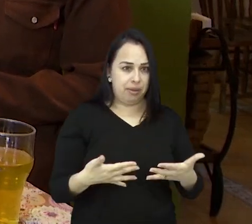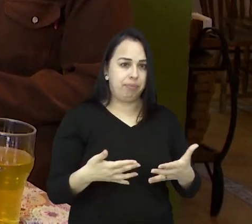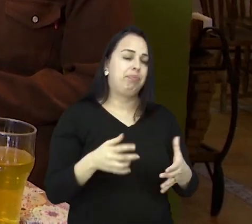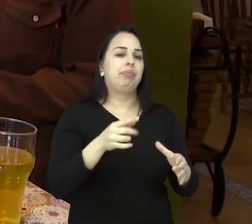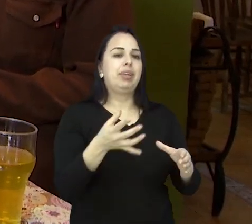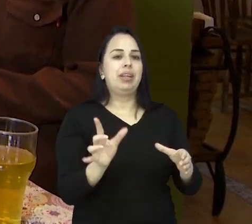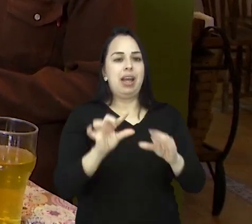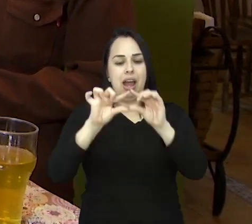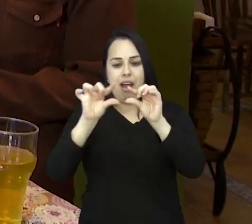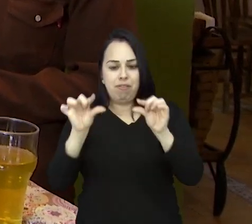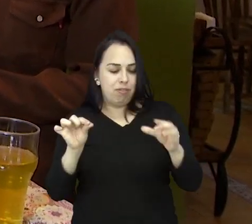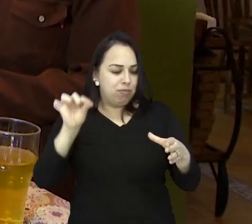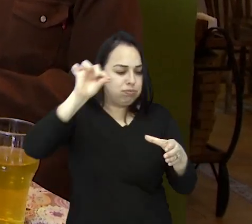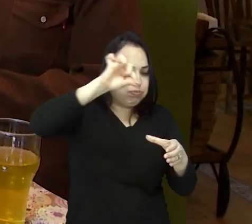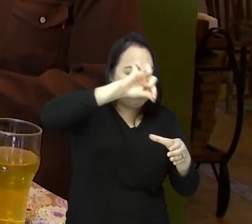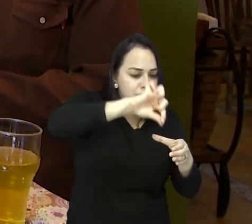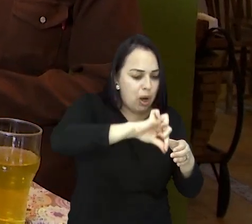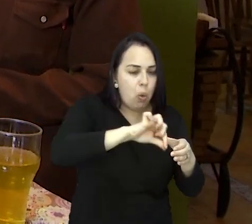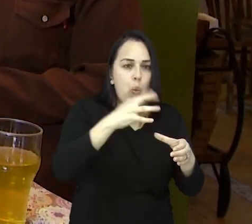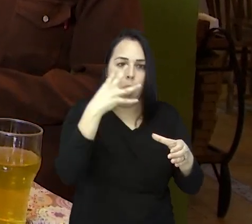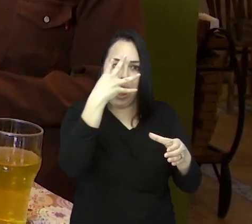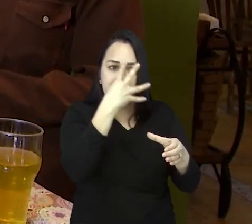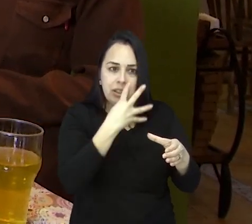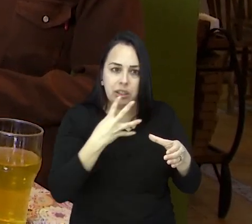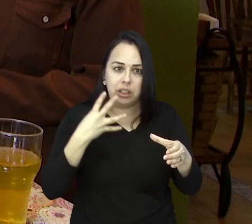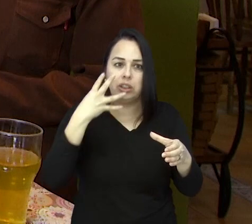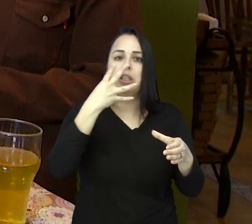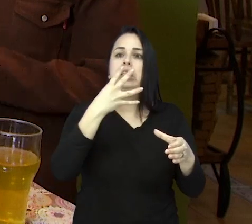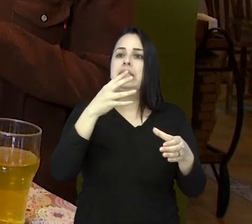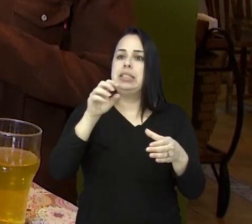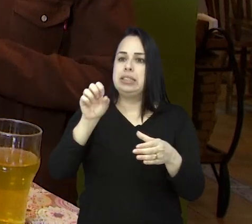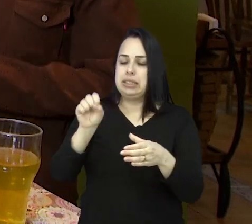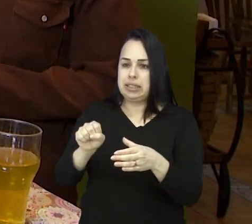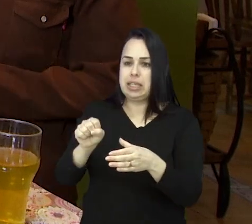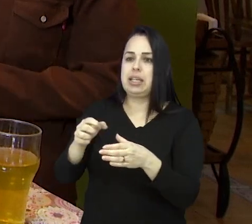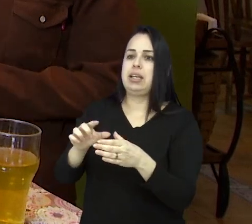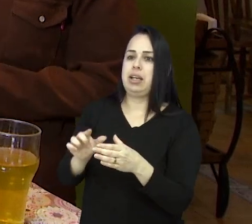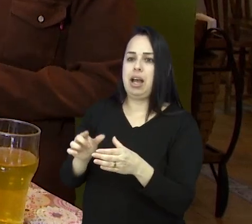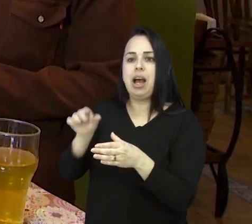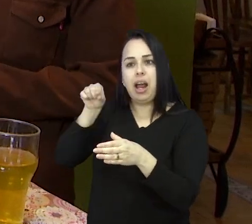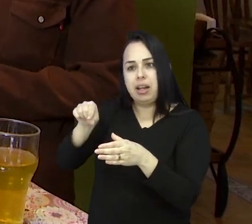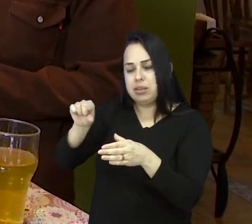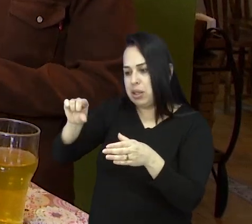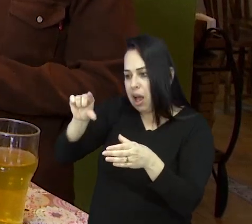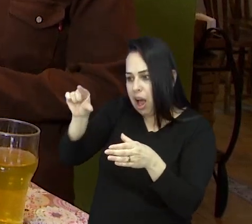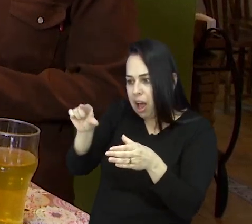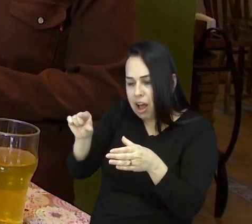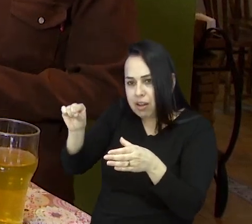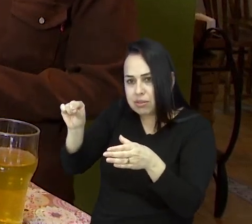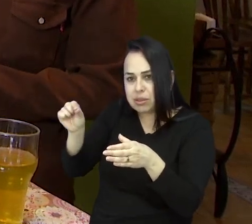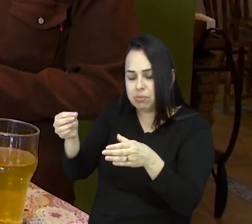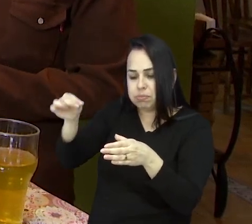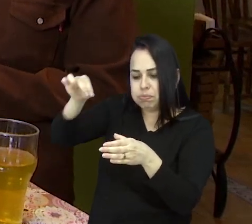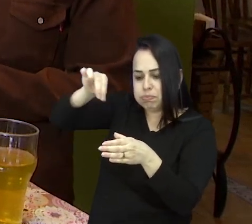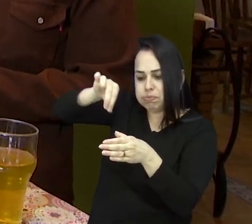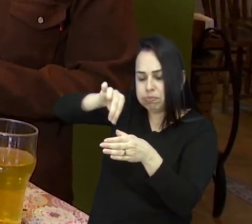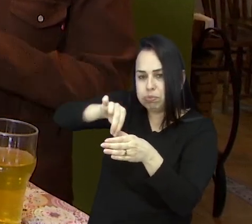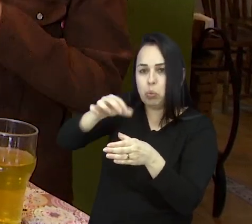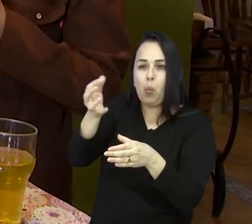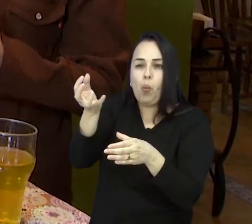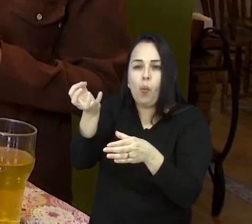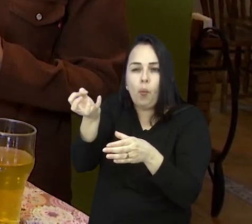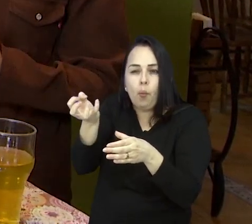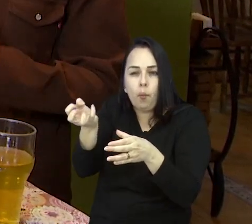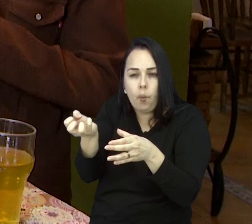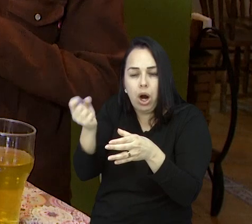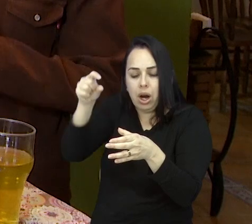a ervinha na água fria e deixa lá 4 horas. Temperatura ambiente, coloca a erva, que é a Camellia sinensis, que é essa folha.